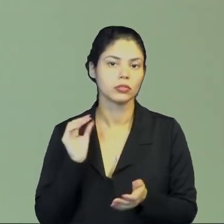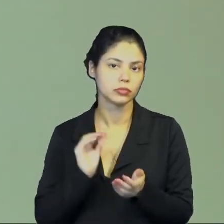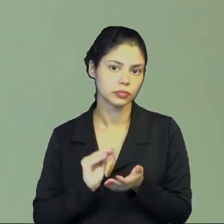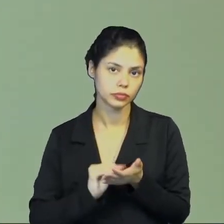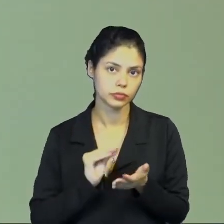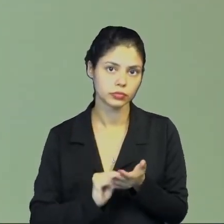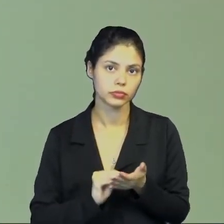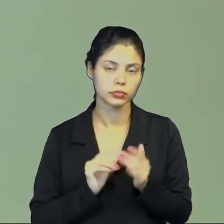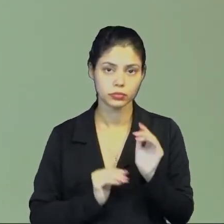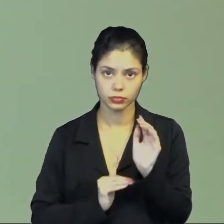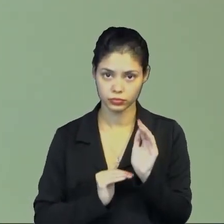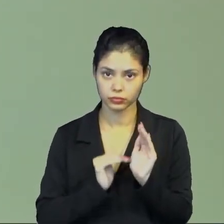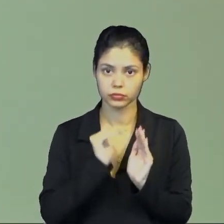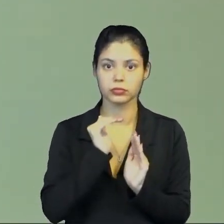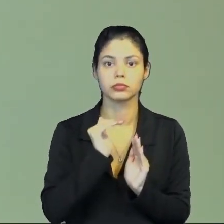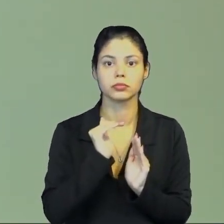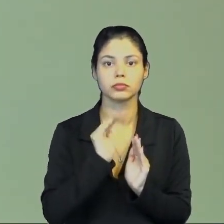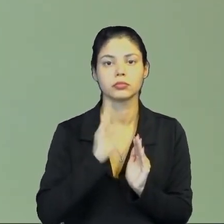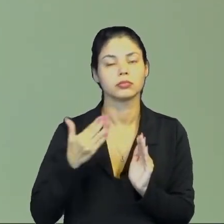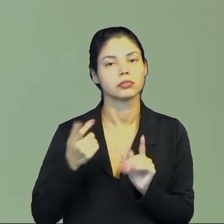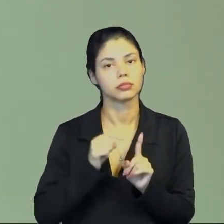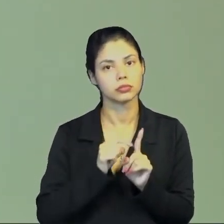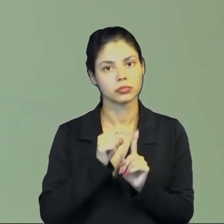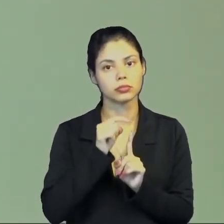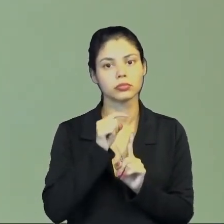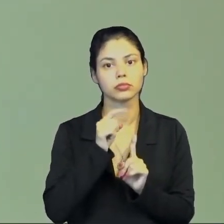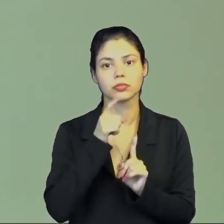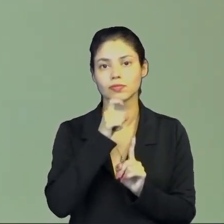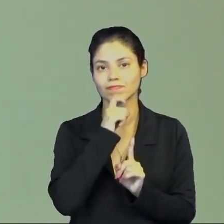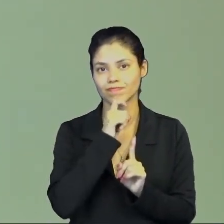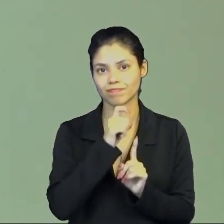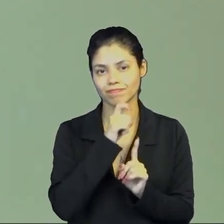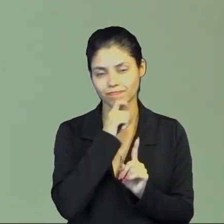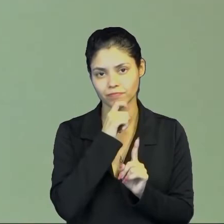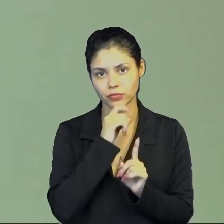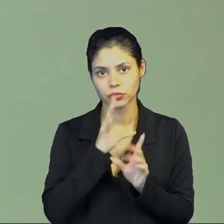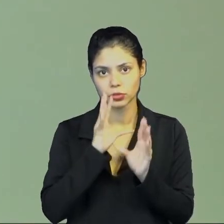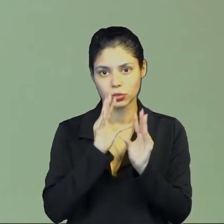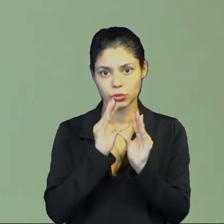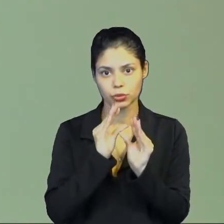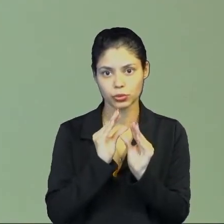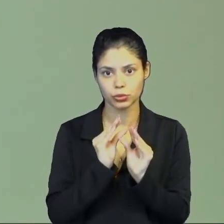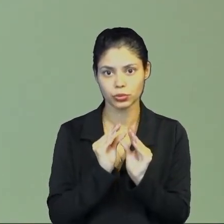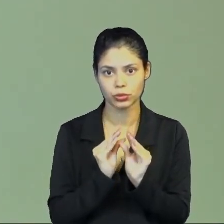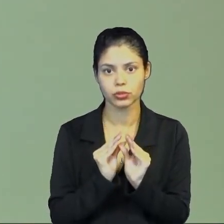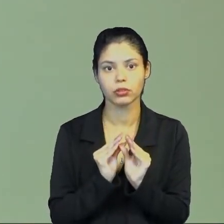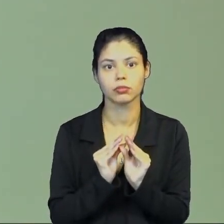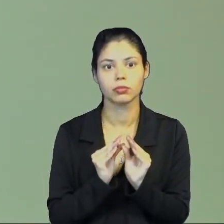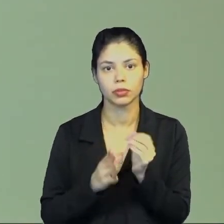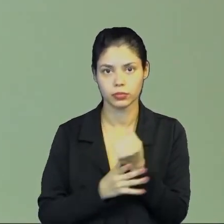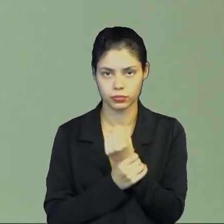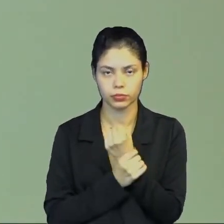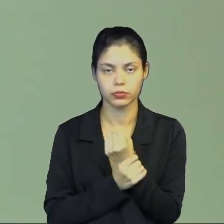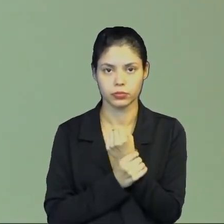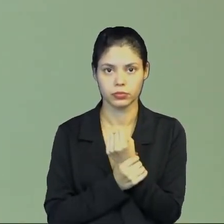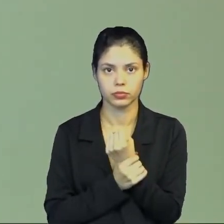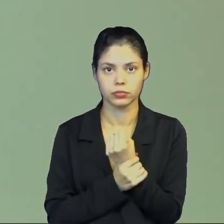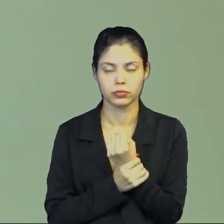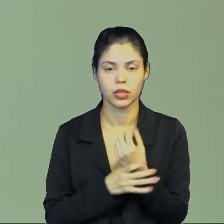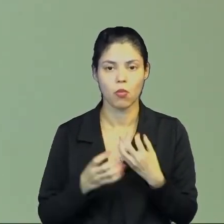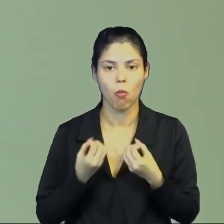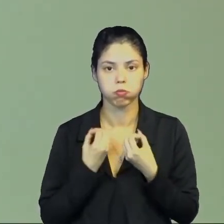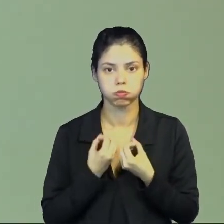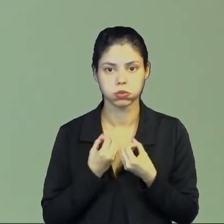do escroto ele subir significa que em temperaturas mais frias, ele se encolhe para proteger, aí, nesse caso, os